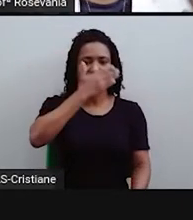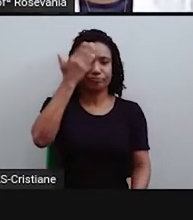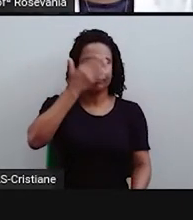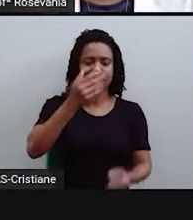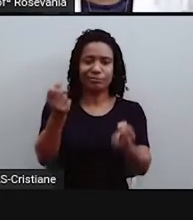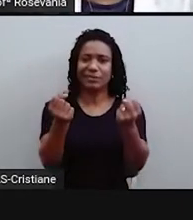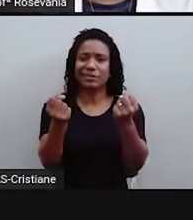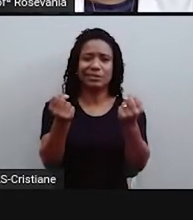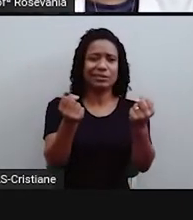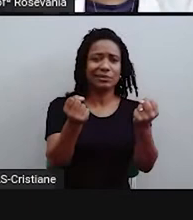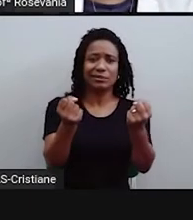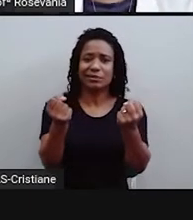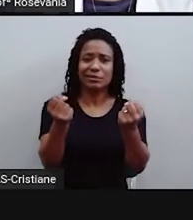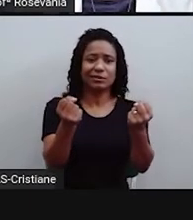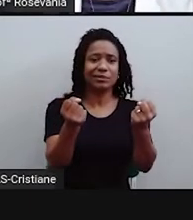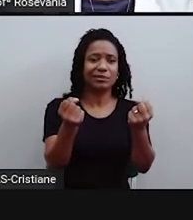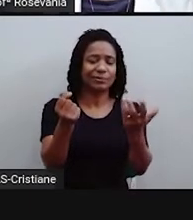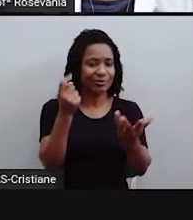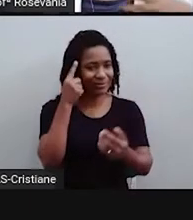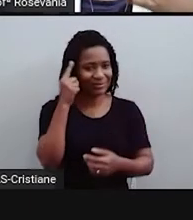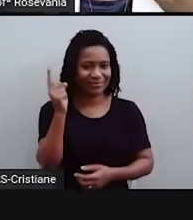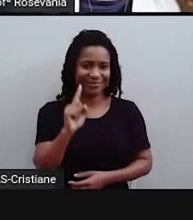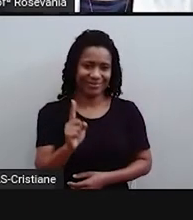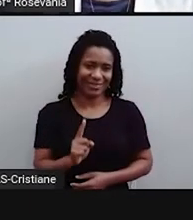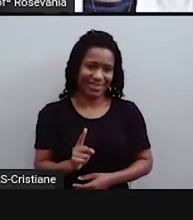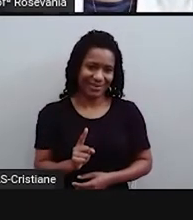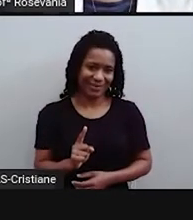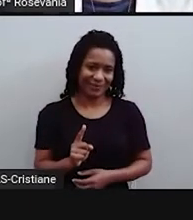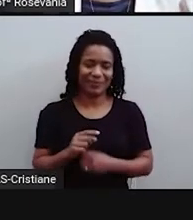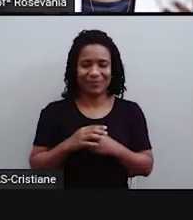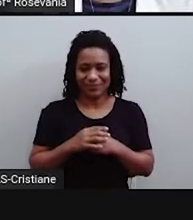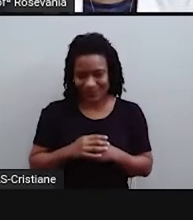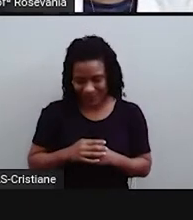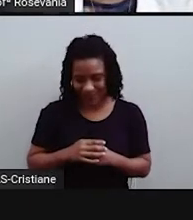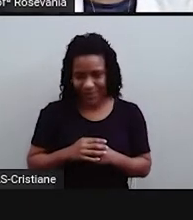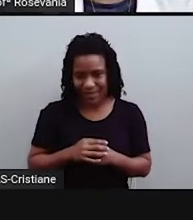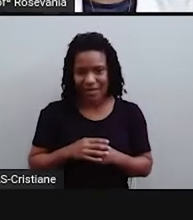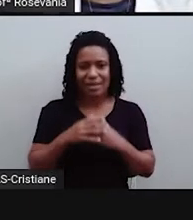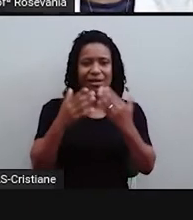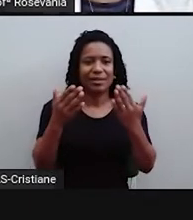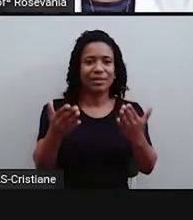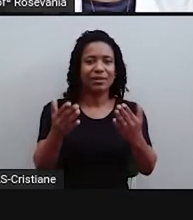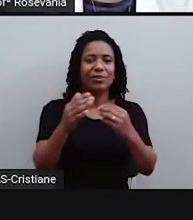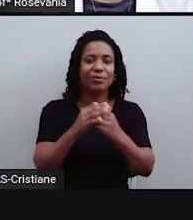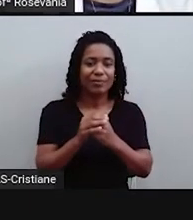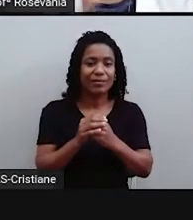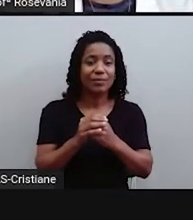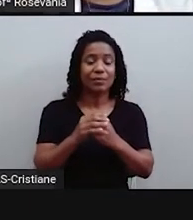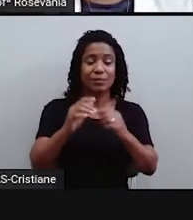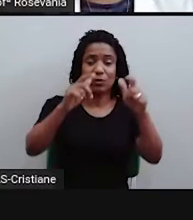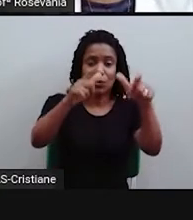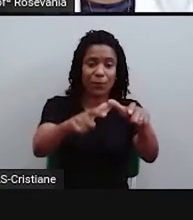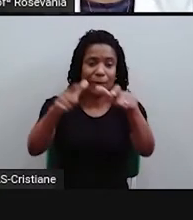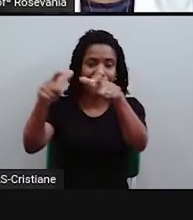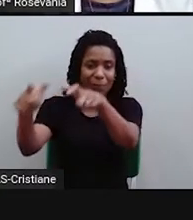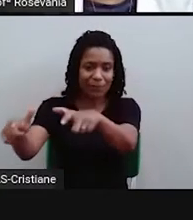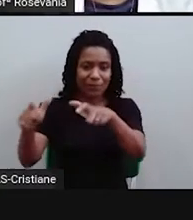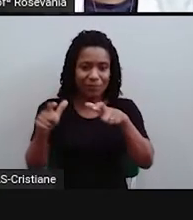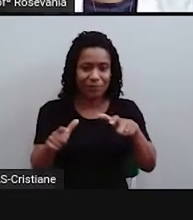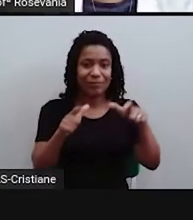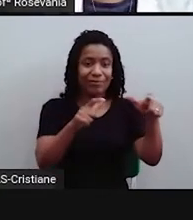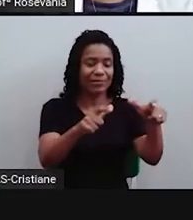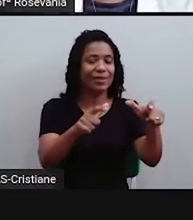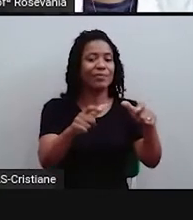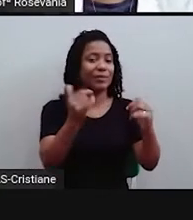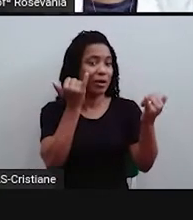gente não vai chegar a lugar algum. Porque toda vez quando você fala desse jeito, você não está diretamente